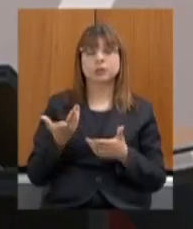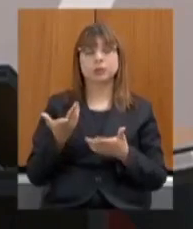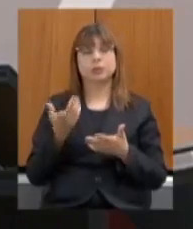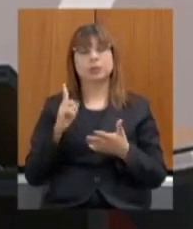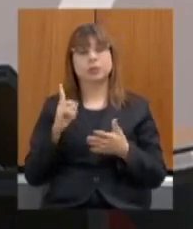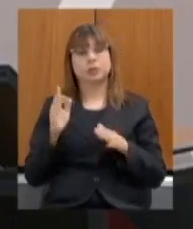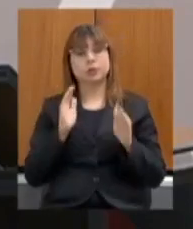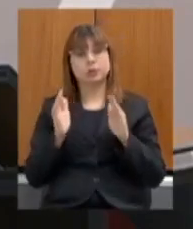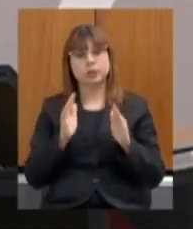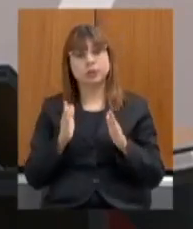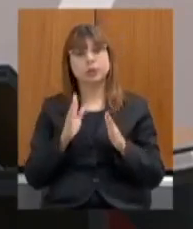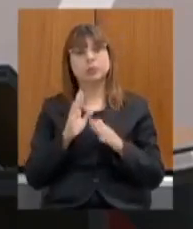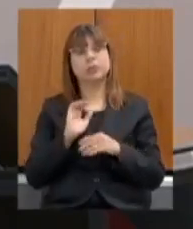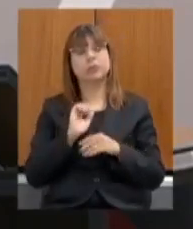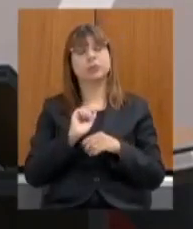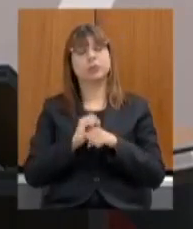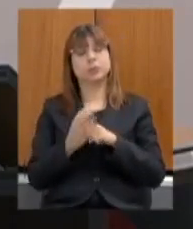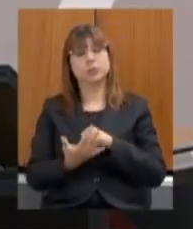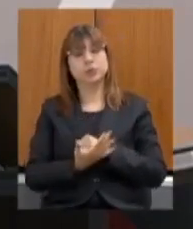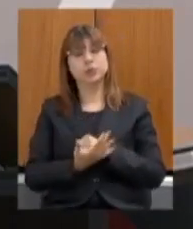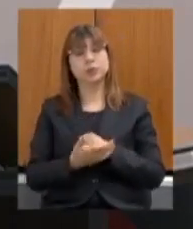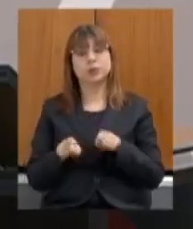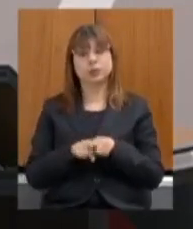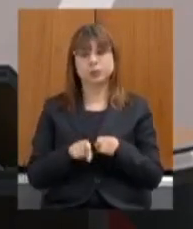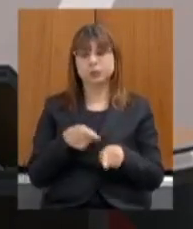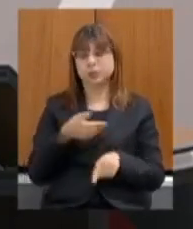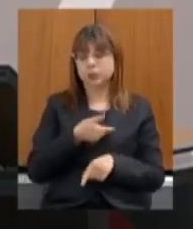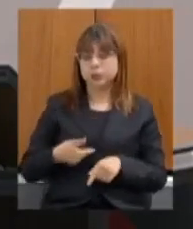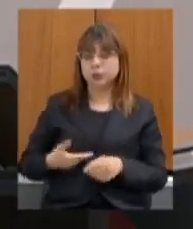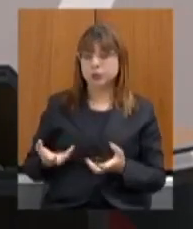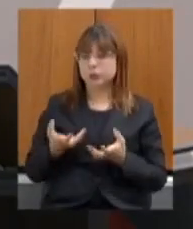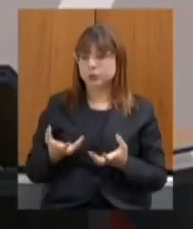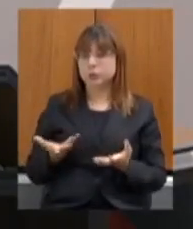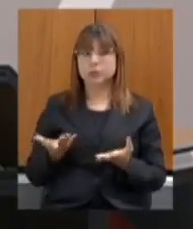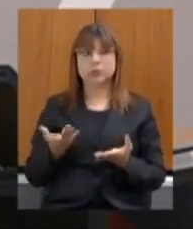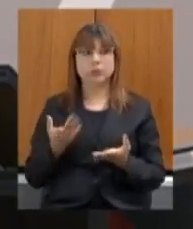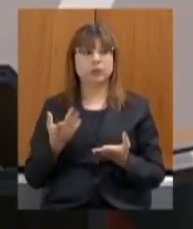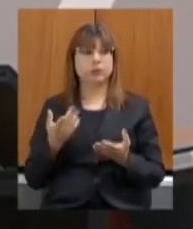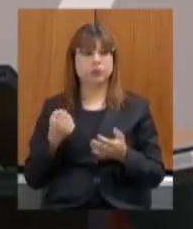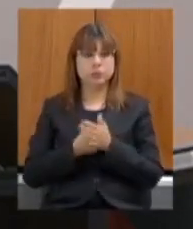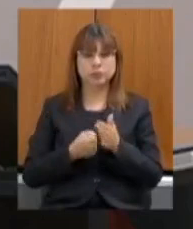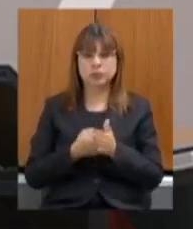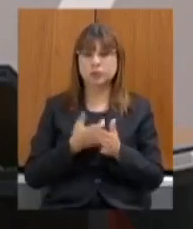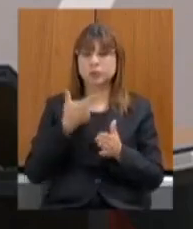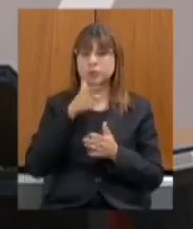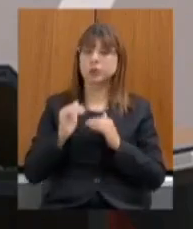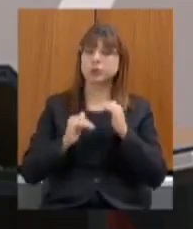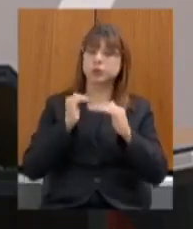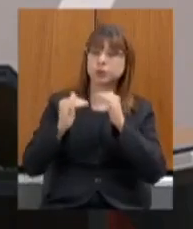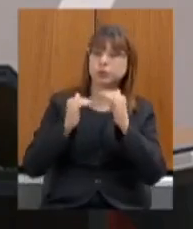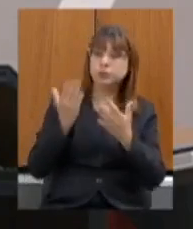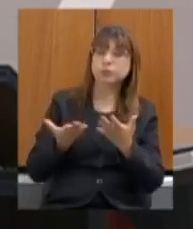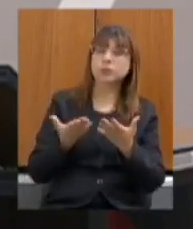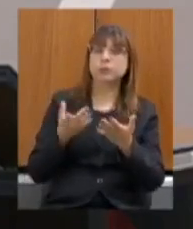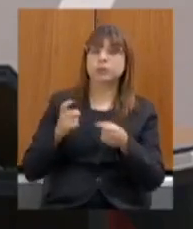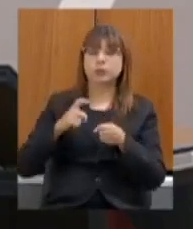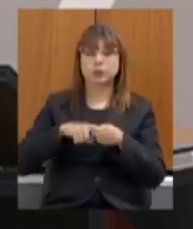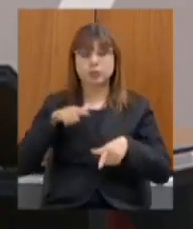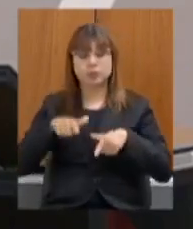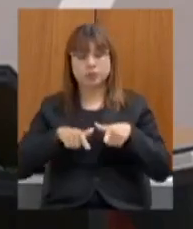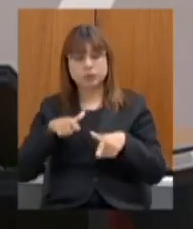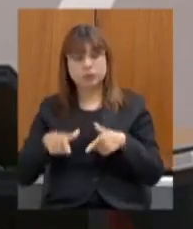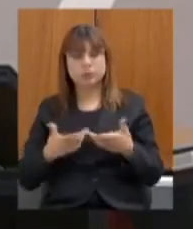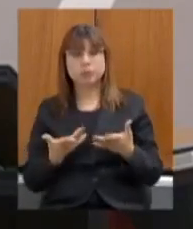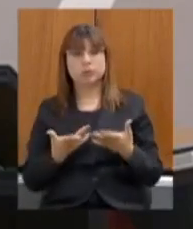vontade de recolocar nosso Estado nos trilhos, de voltarmos para o caminho de desenvolvimento, de mostrarmos que Minas